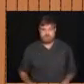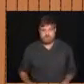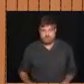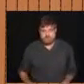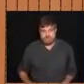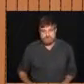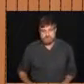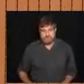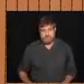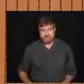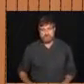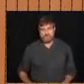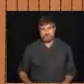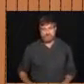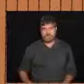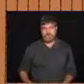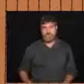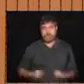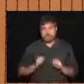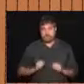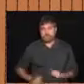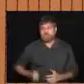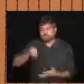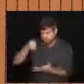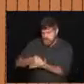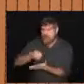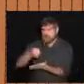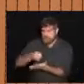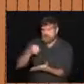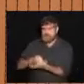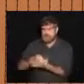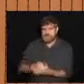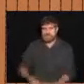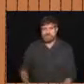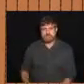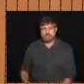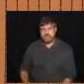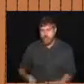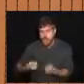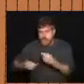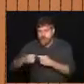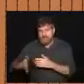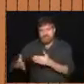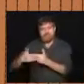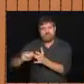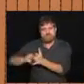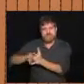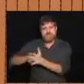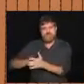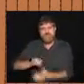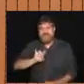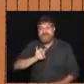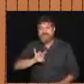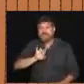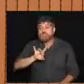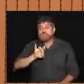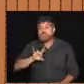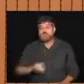abdico da questão de fazer por imposição o fechamento dos comércios e deixar apenas o